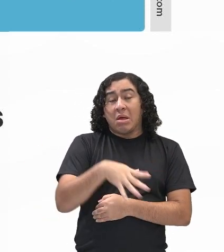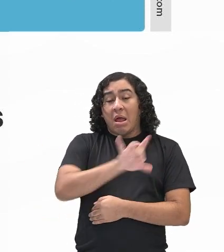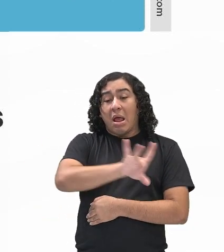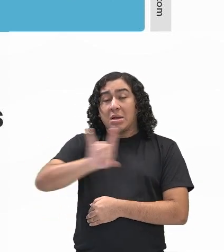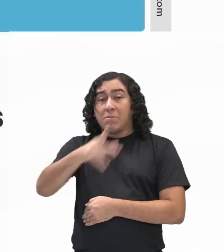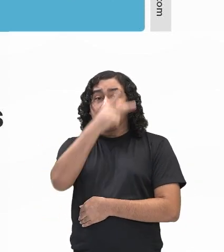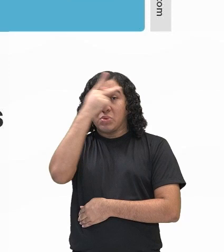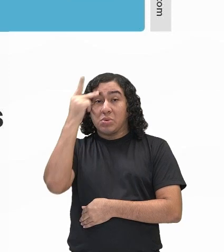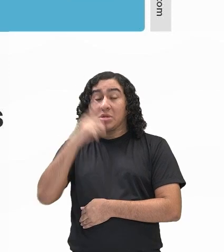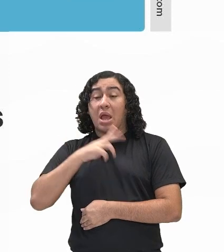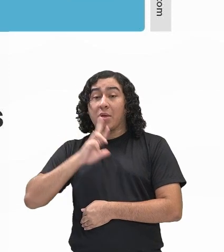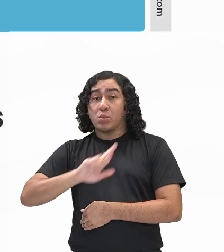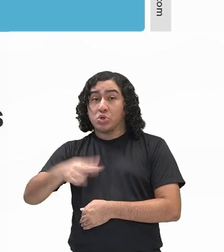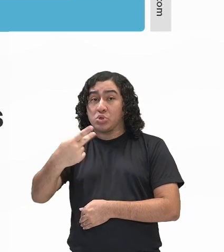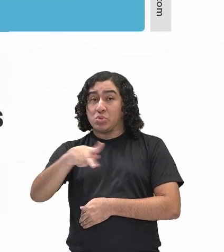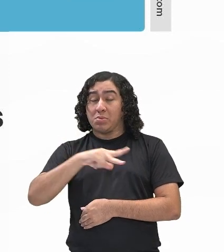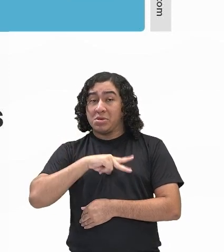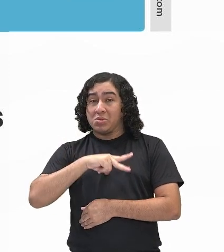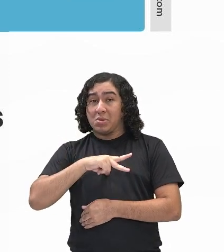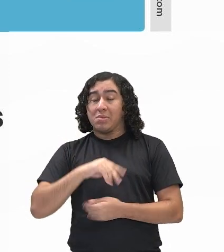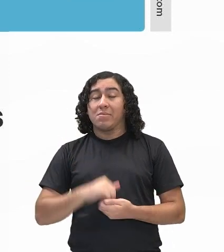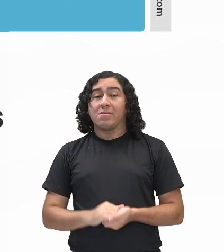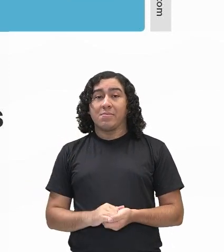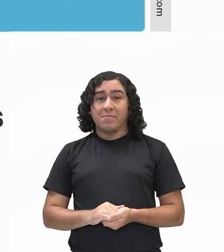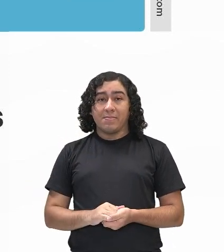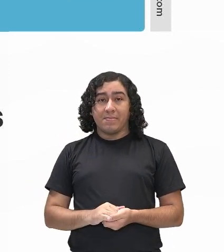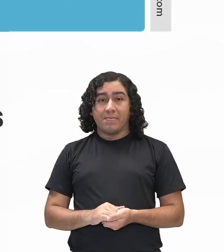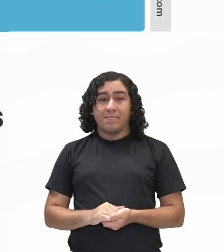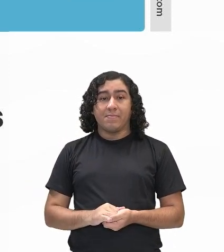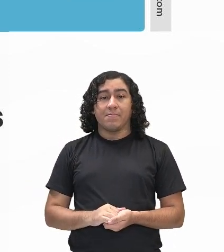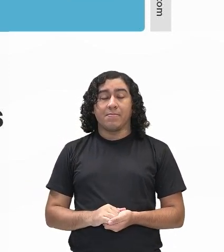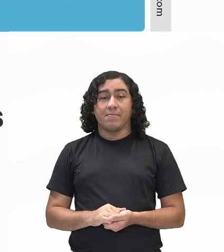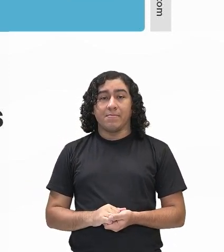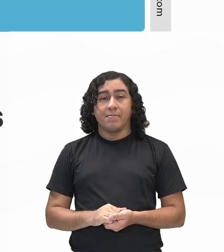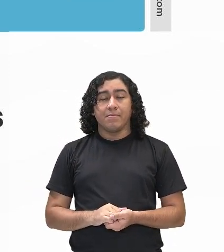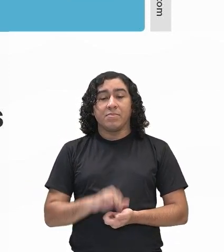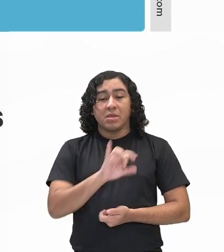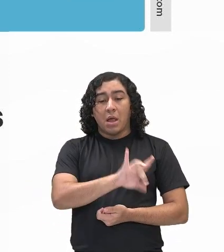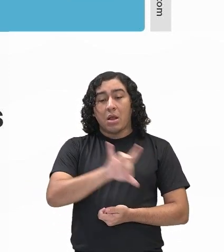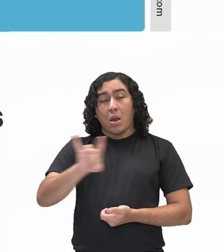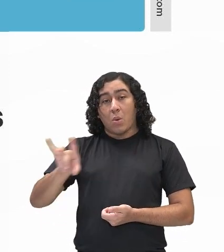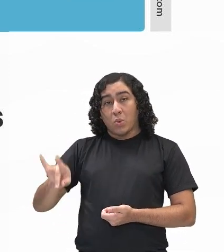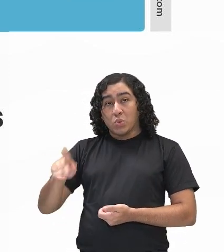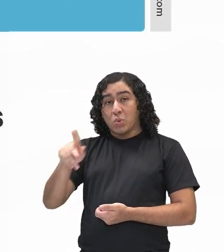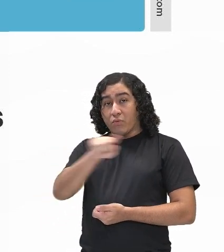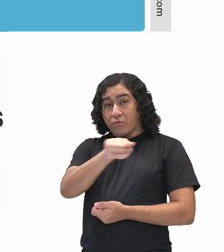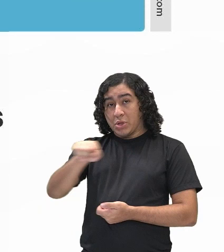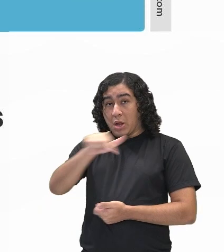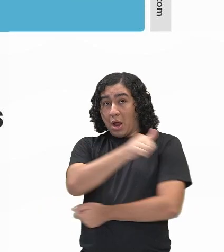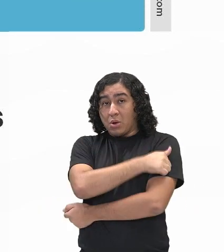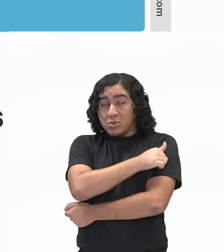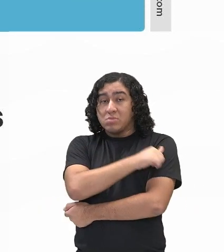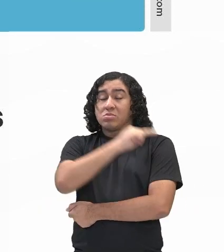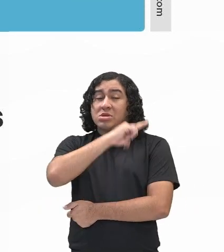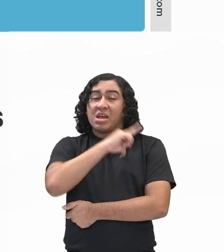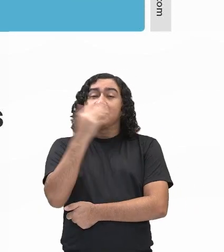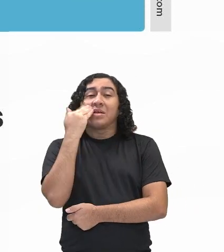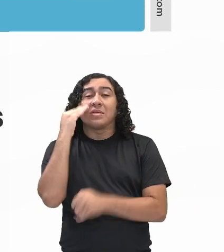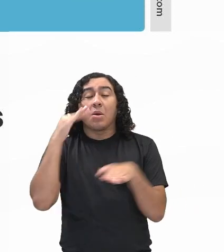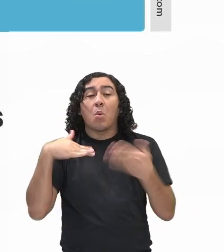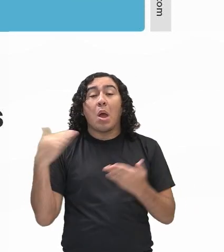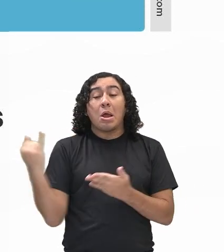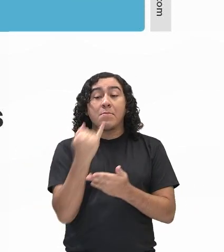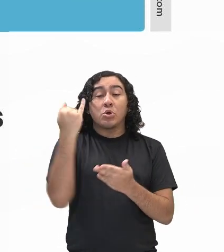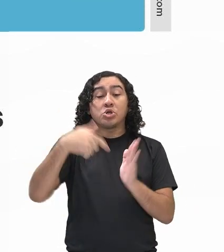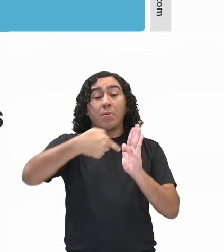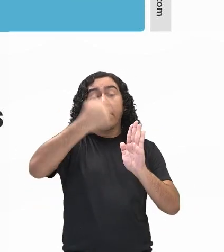coisa, né? Cada um de vocês vai fazer ali a sua escala de valores. Aqui nós entramos